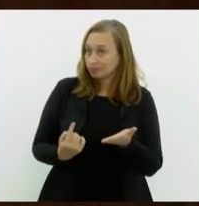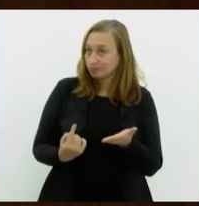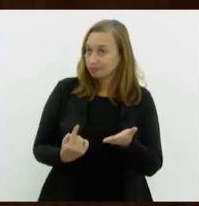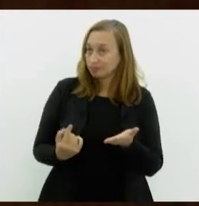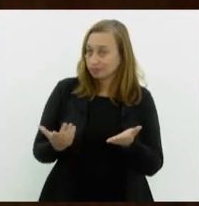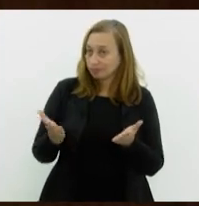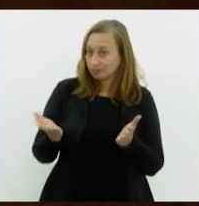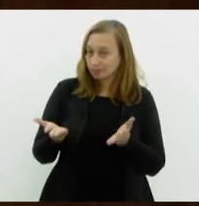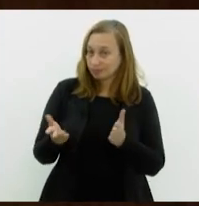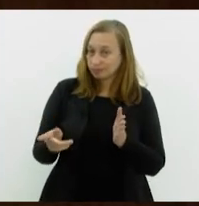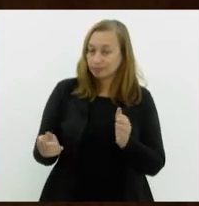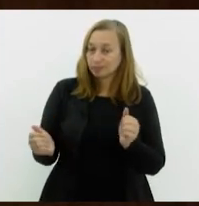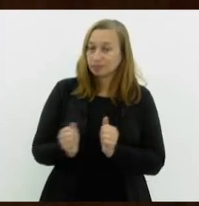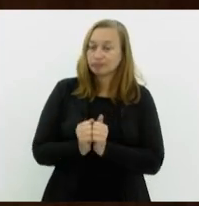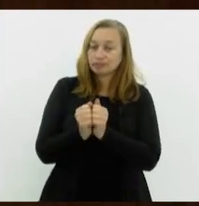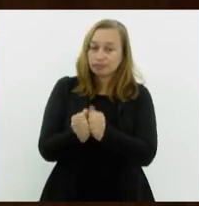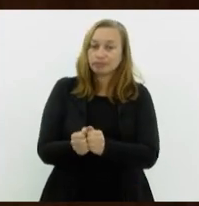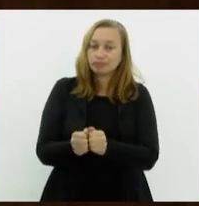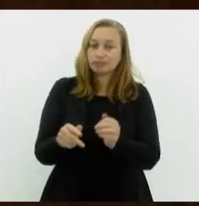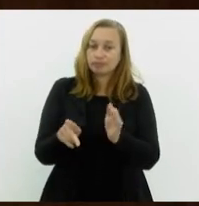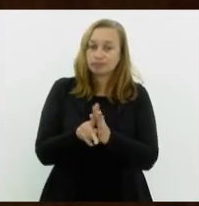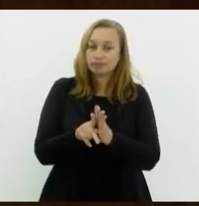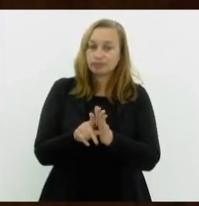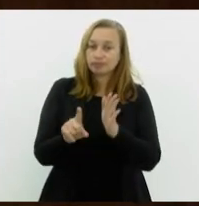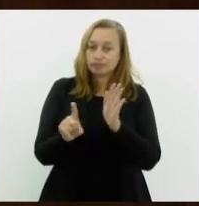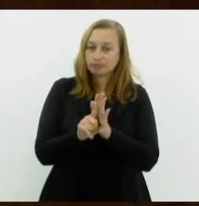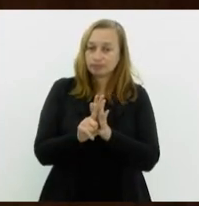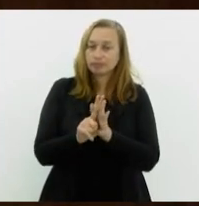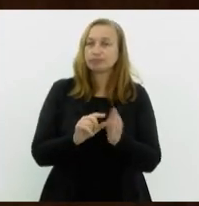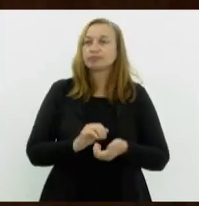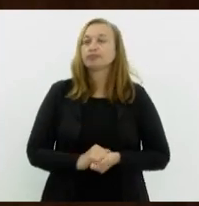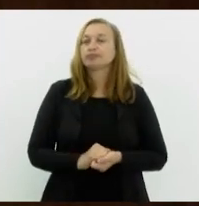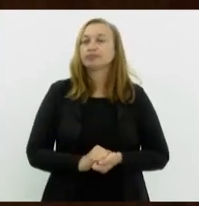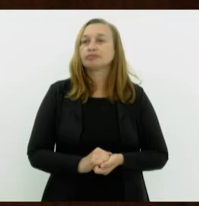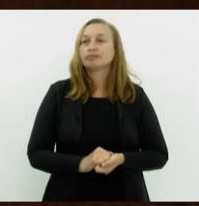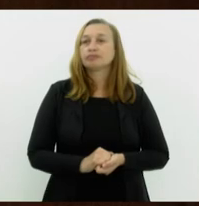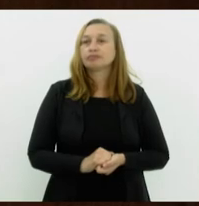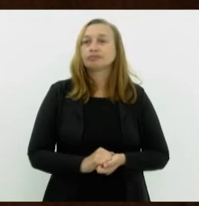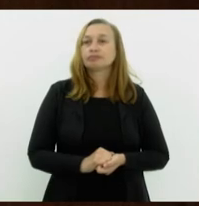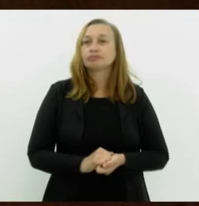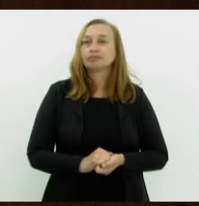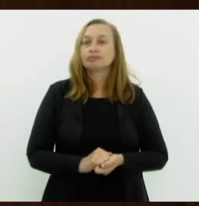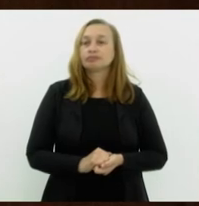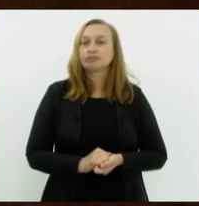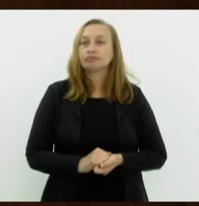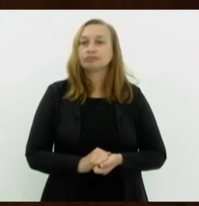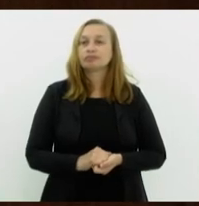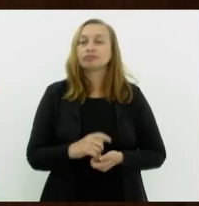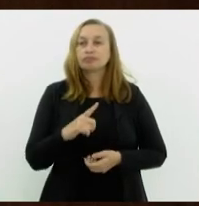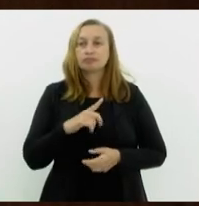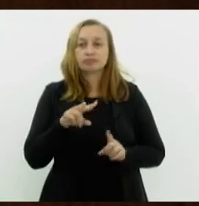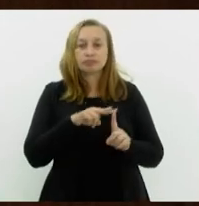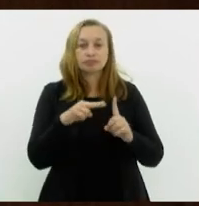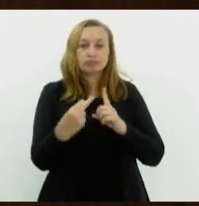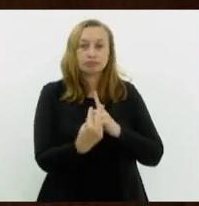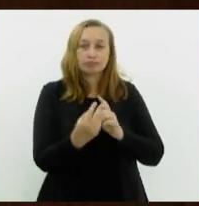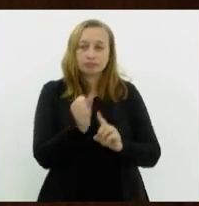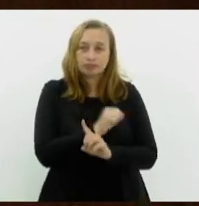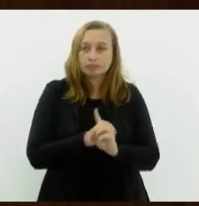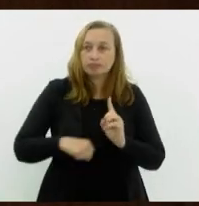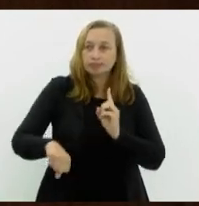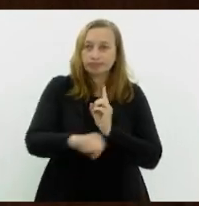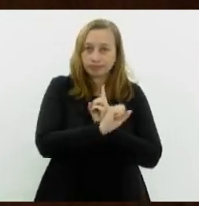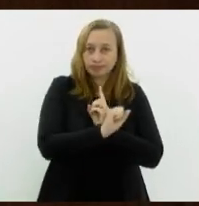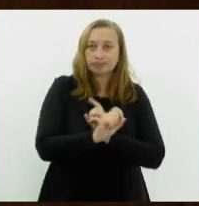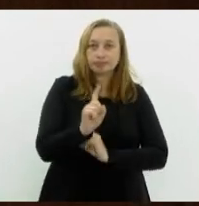coautores adjuntos, que o projeto ele tem um olhar social,